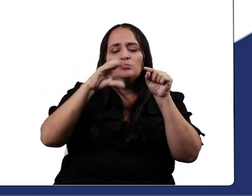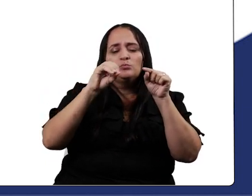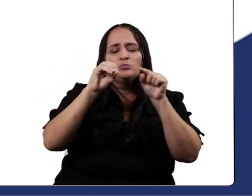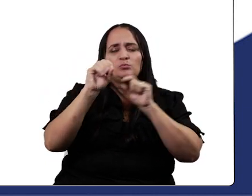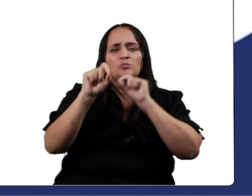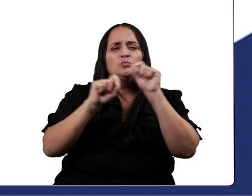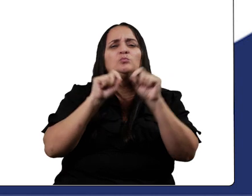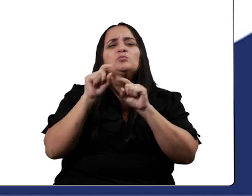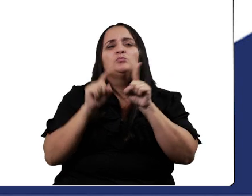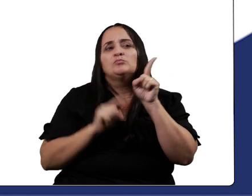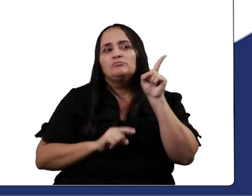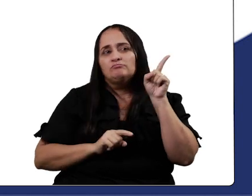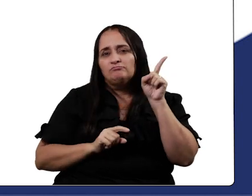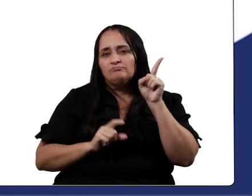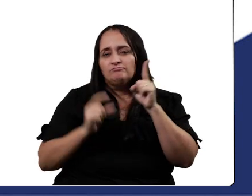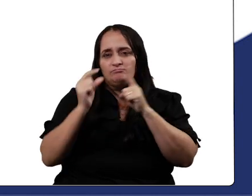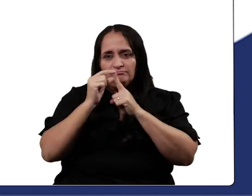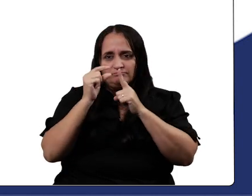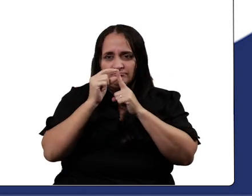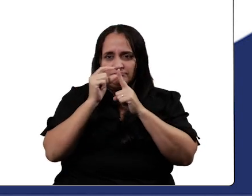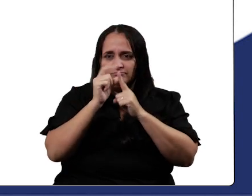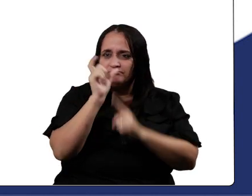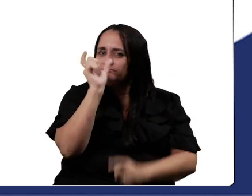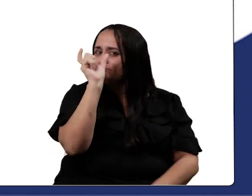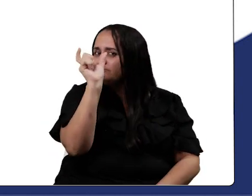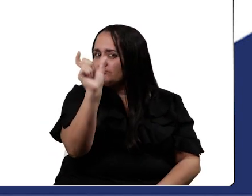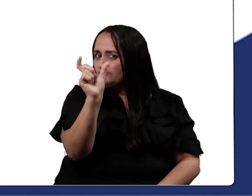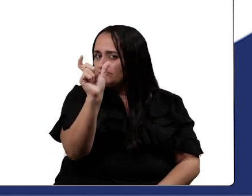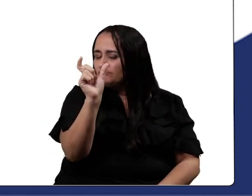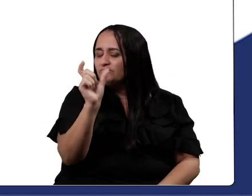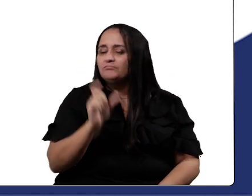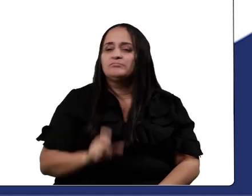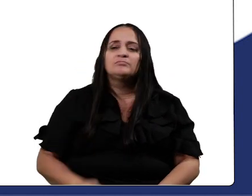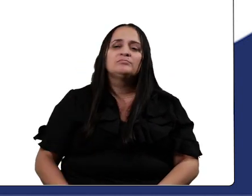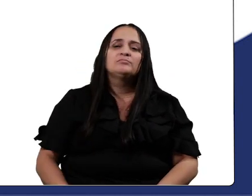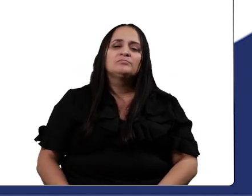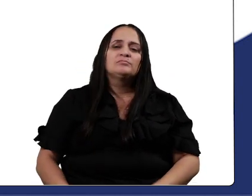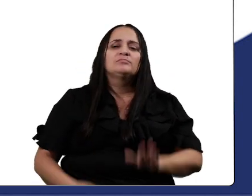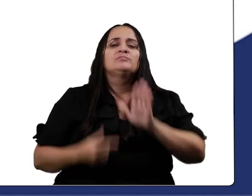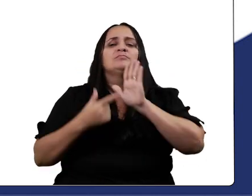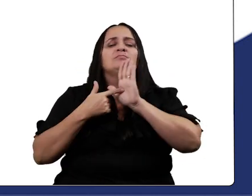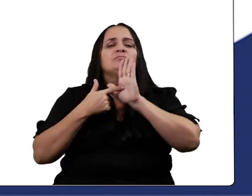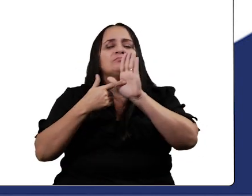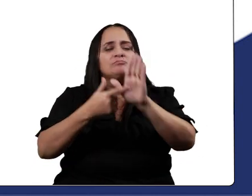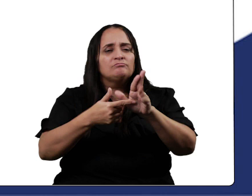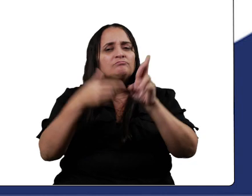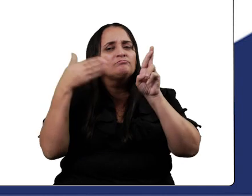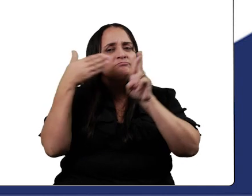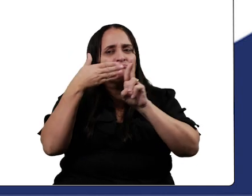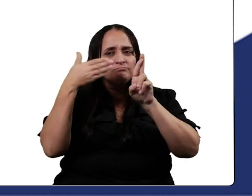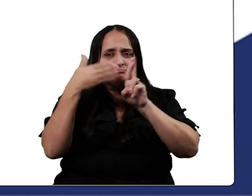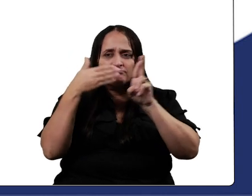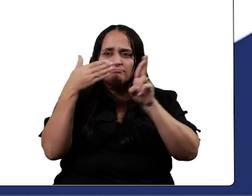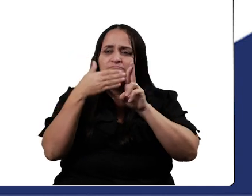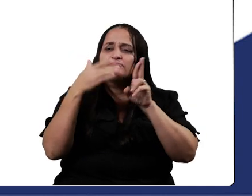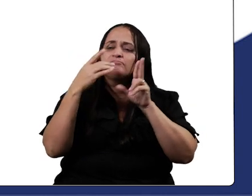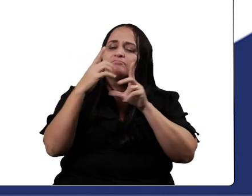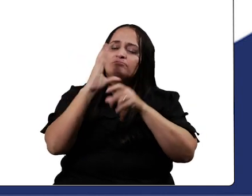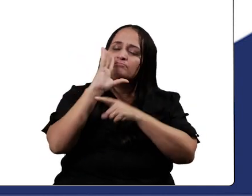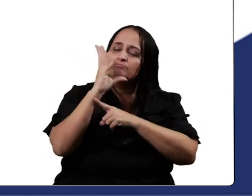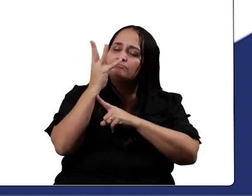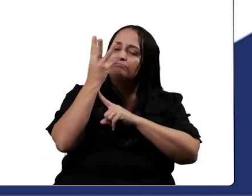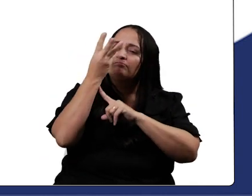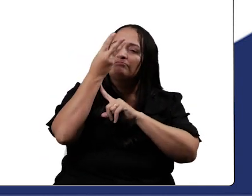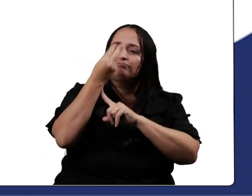tirada do texto, né? Representados pela milenar arte japonesa,